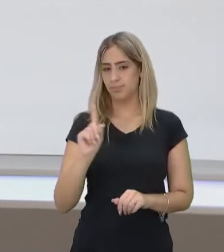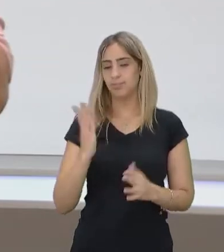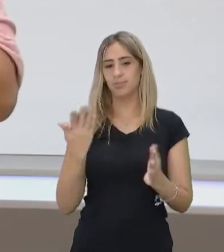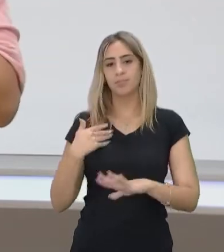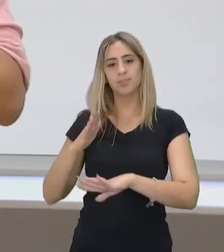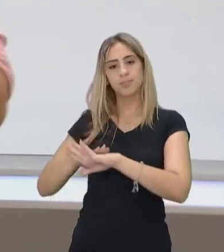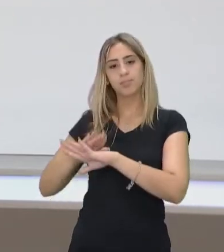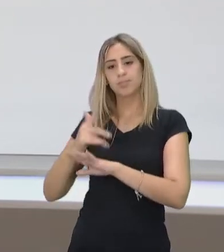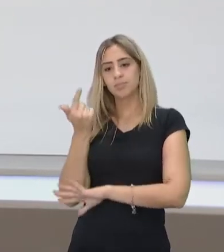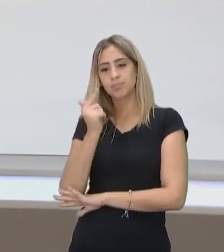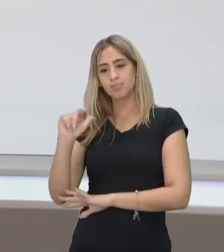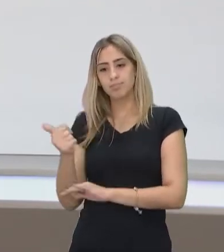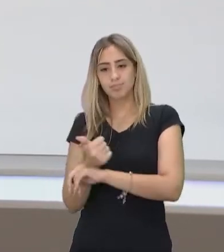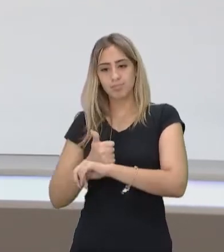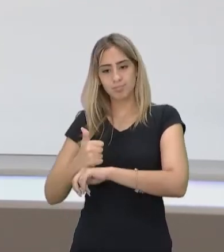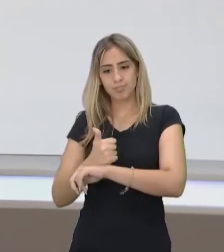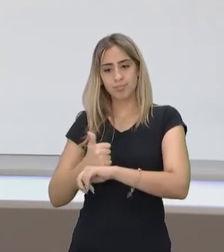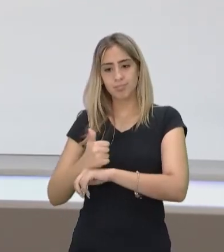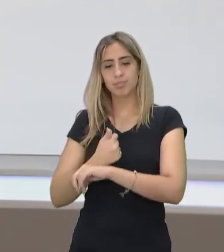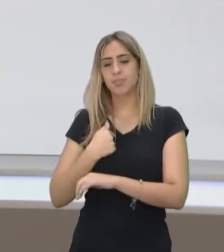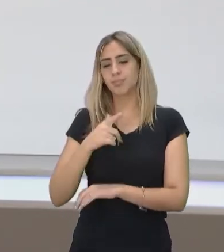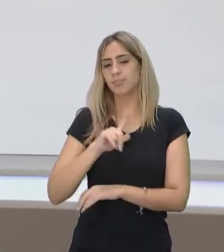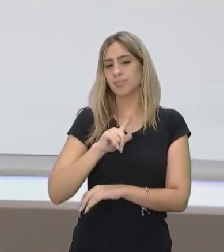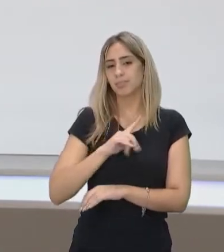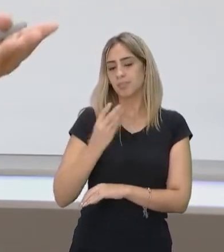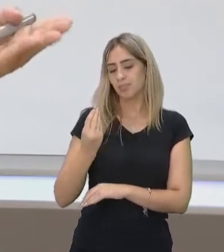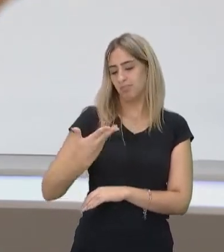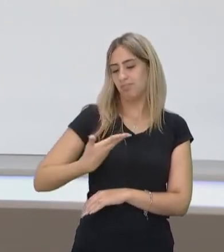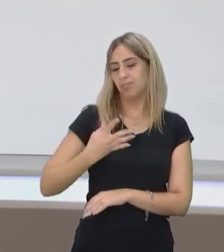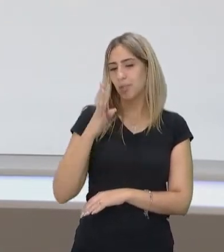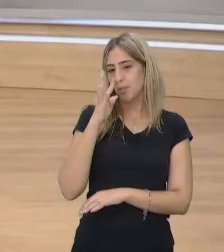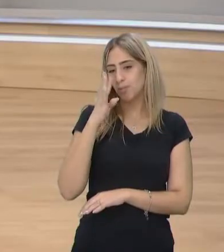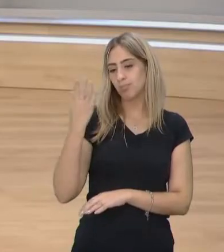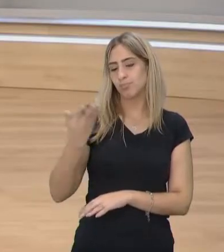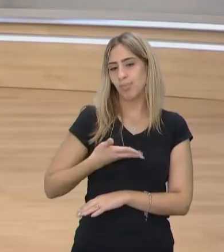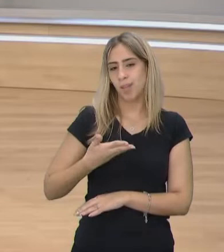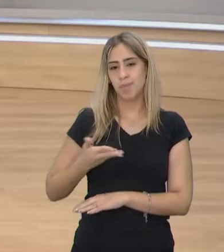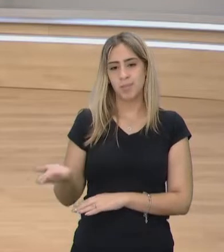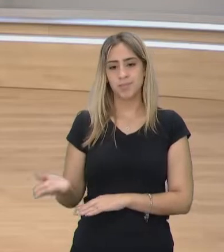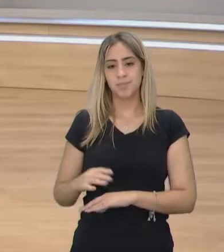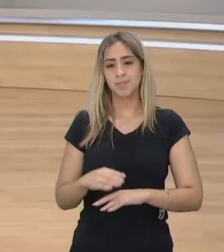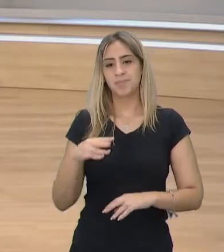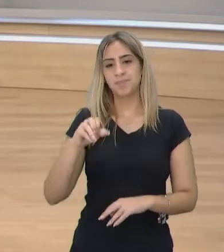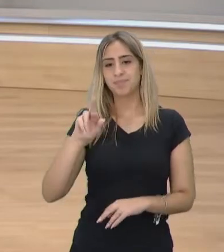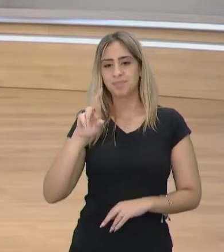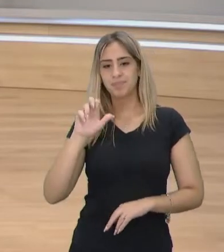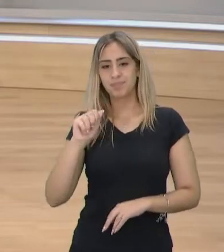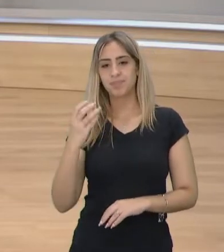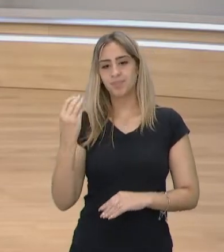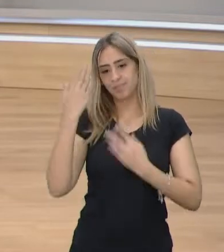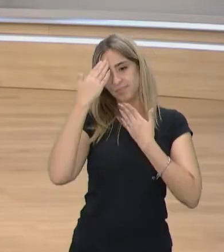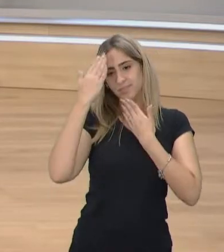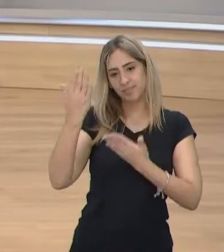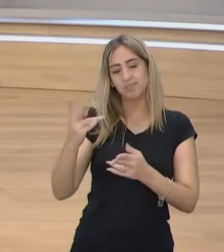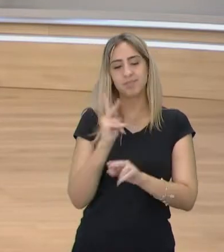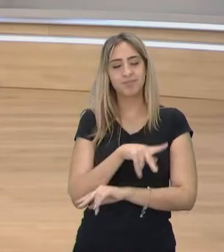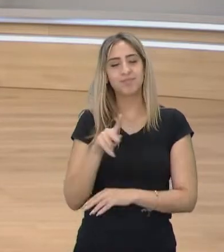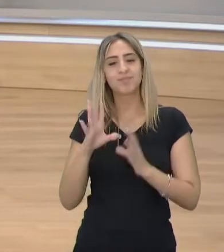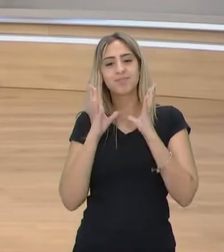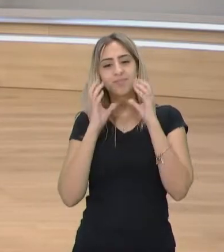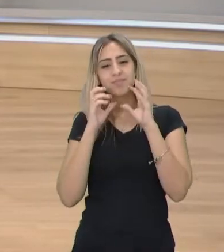chamei uma outra profissional que eu me orgulho muito de ser amigo, que é a Mara. Seja muito bem-vinda. Então, muito obrigada, professor